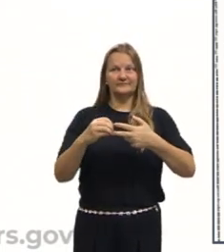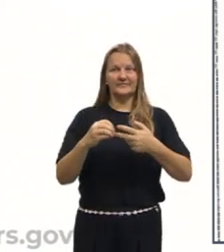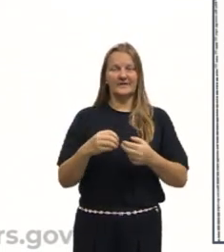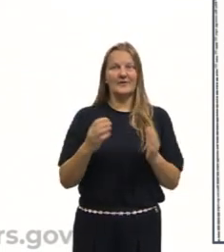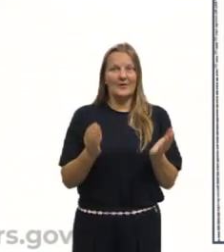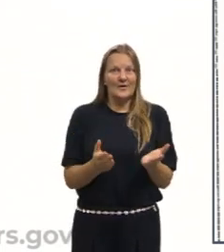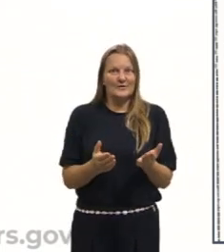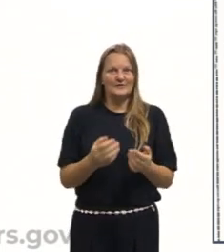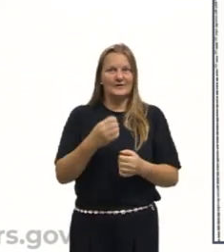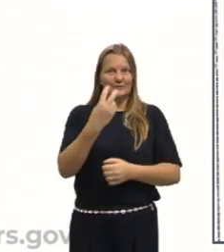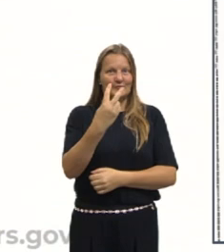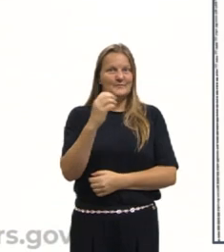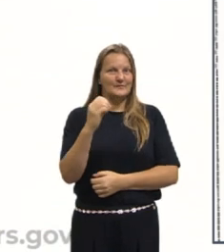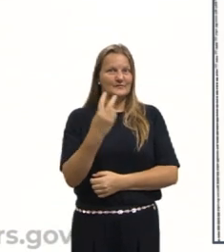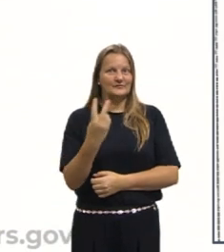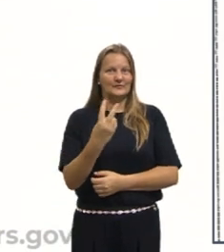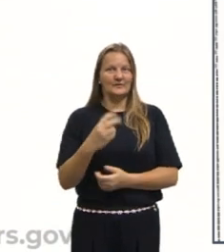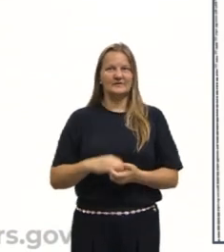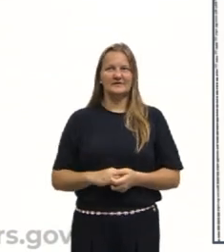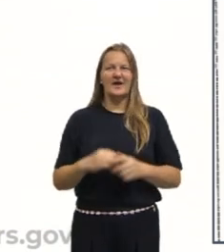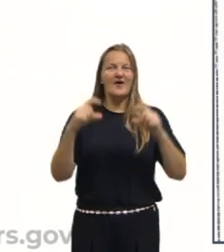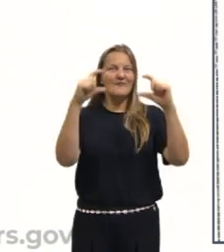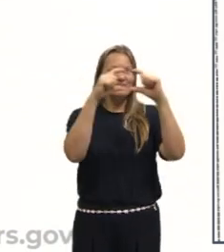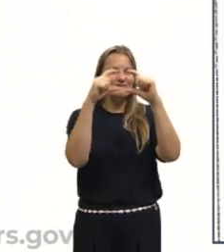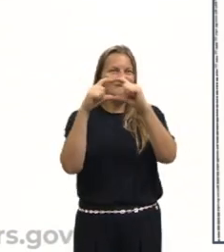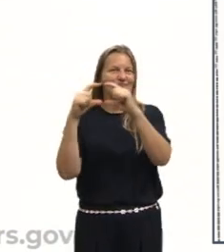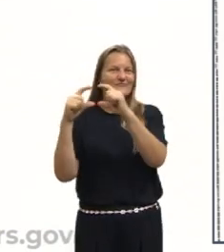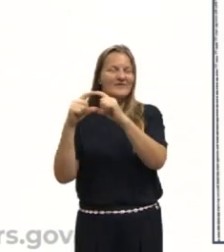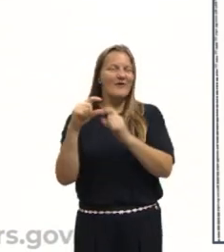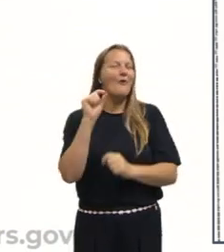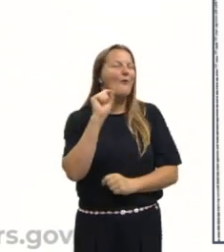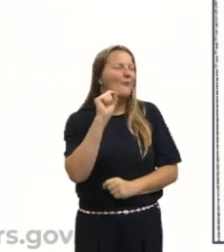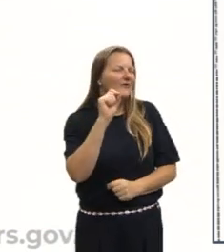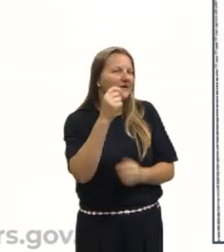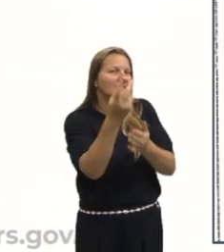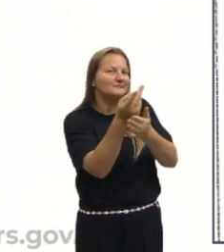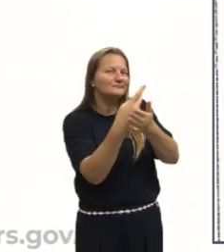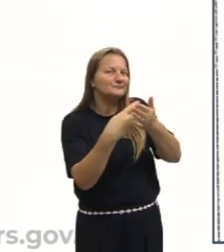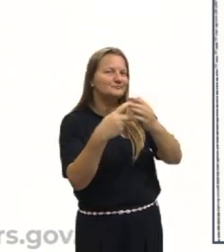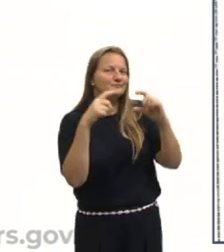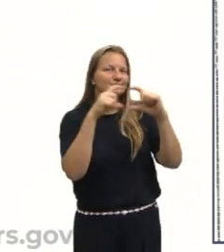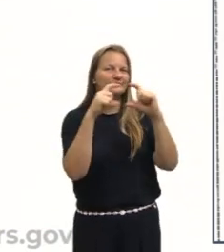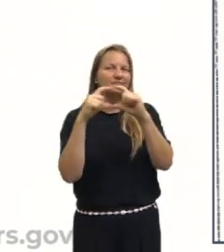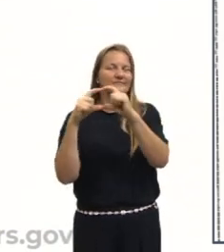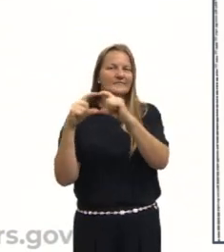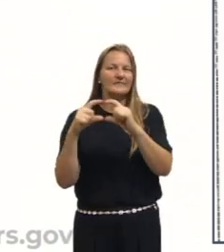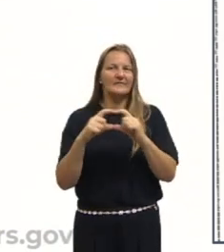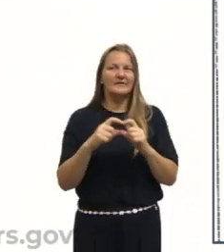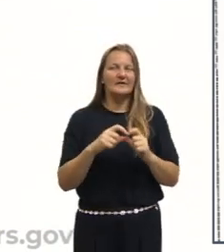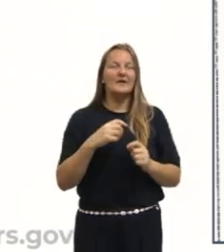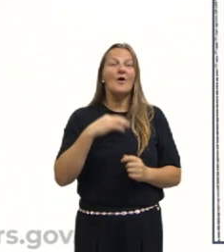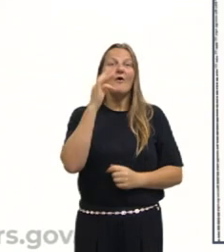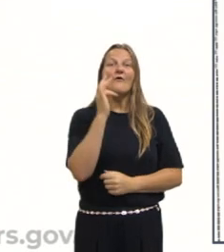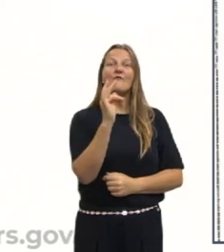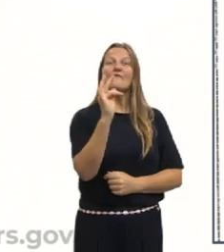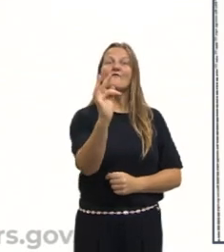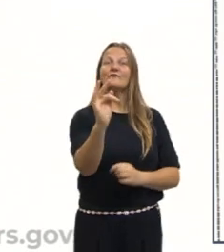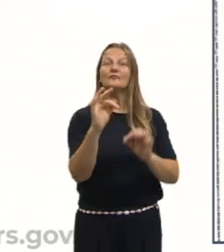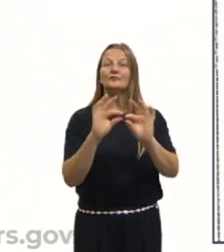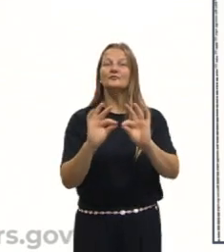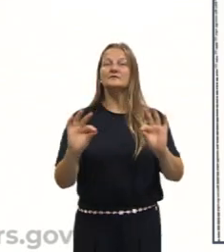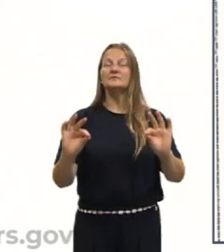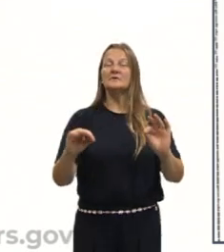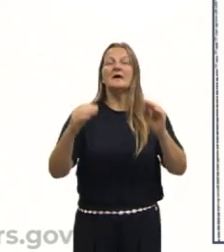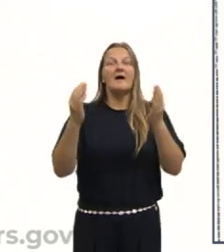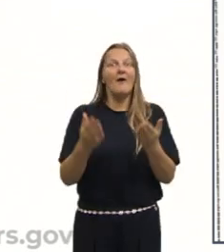outro gênero textual que é o tirinha tá lá na tirinha o que que foi trabalhar foi trabalhado o futuro simples o